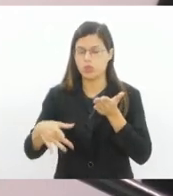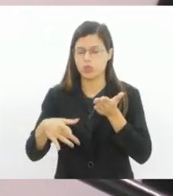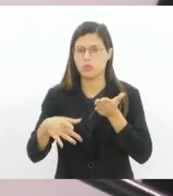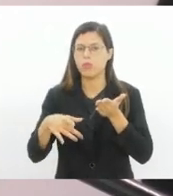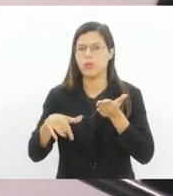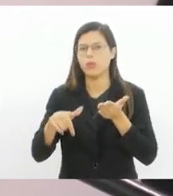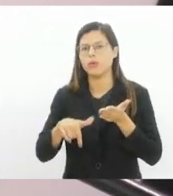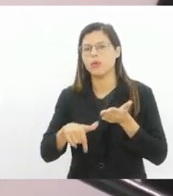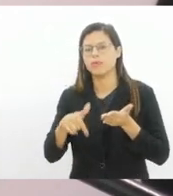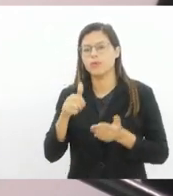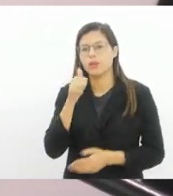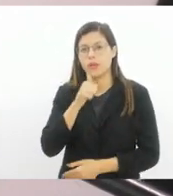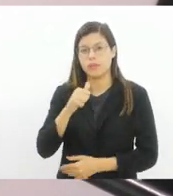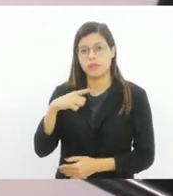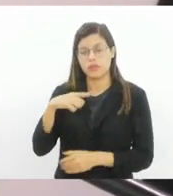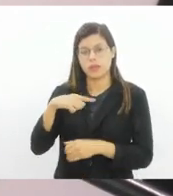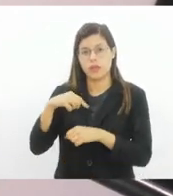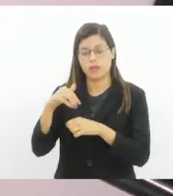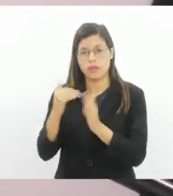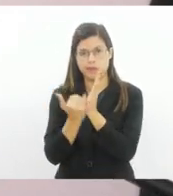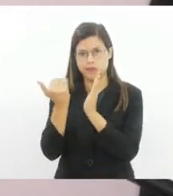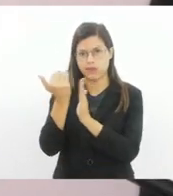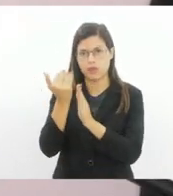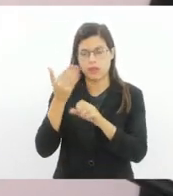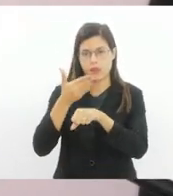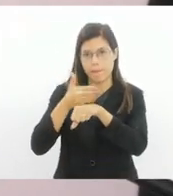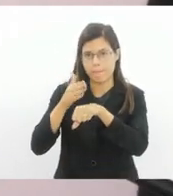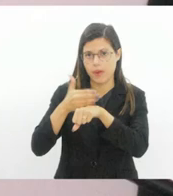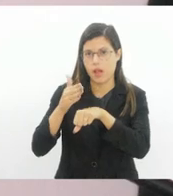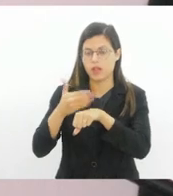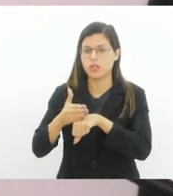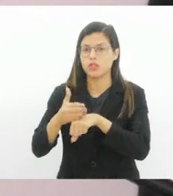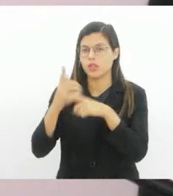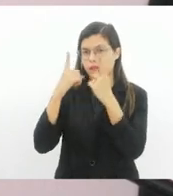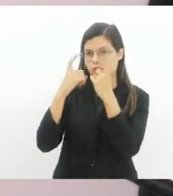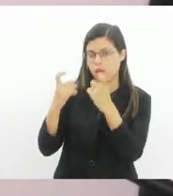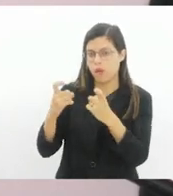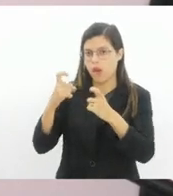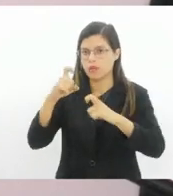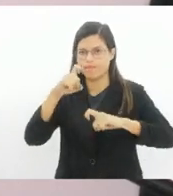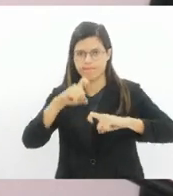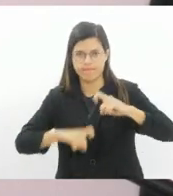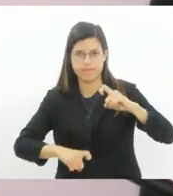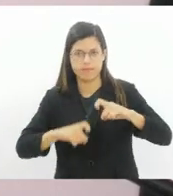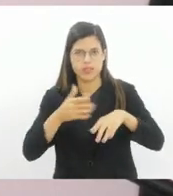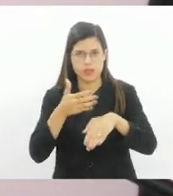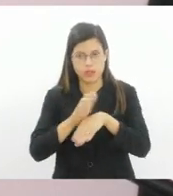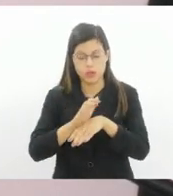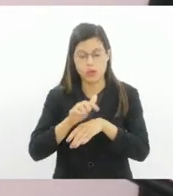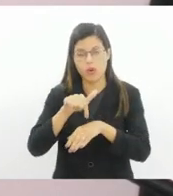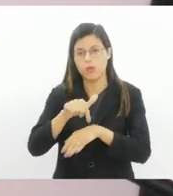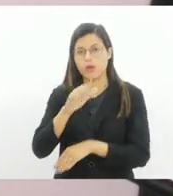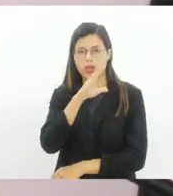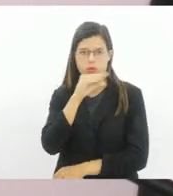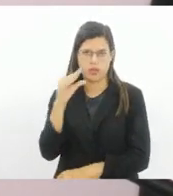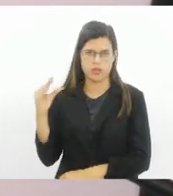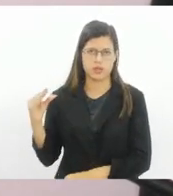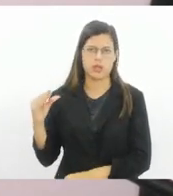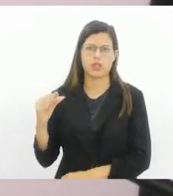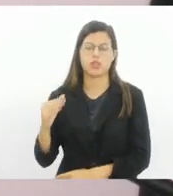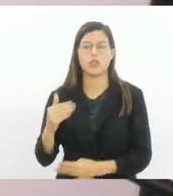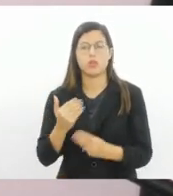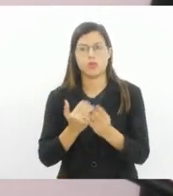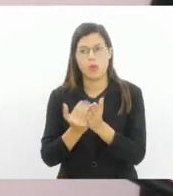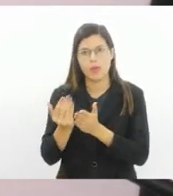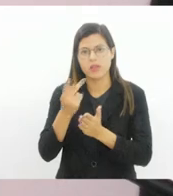aumento da prática da violência sexual entre os adolescentes. Então, se a gente começa a falar desde cedo, quando a gente fala com uma criança,